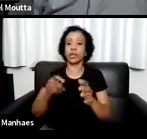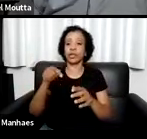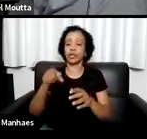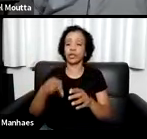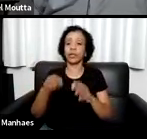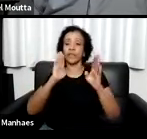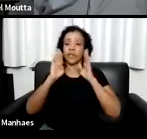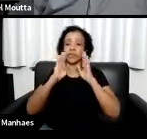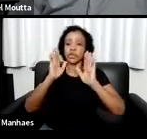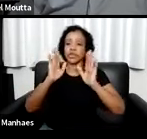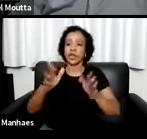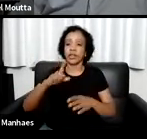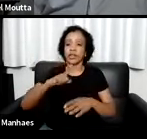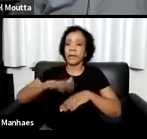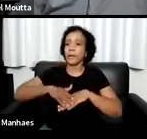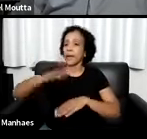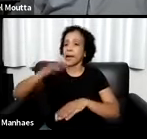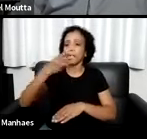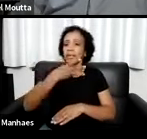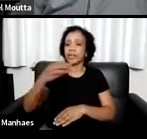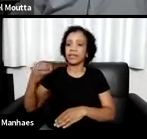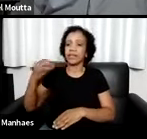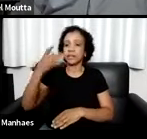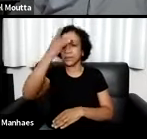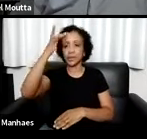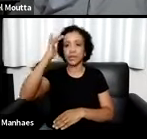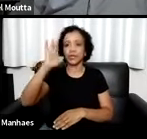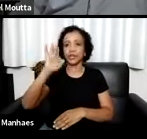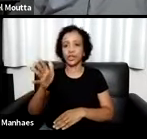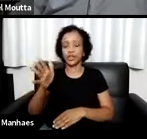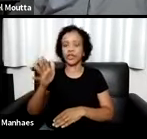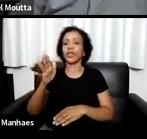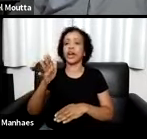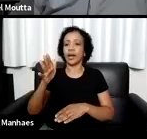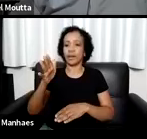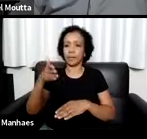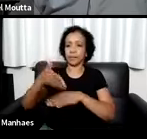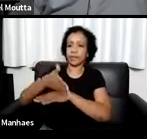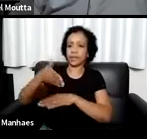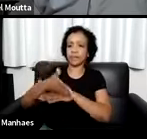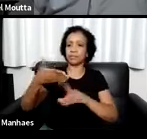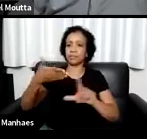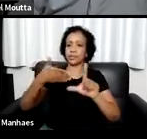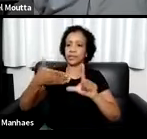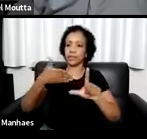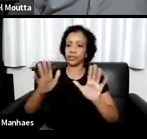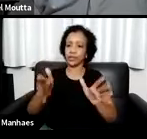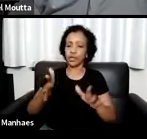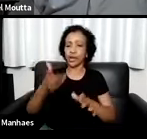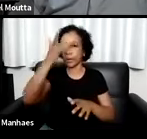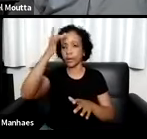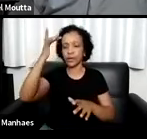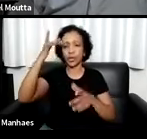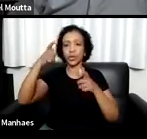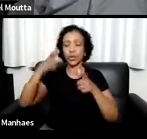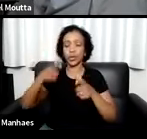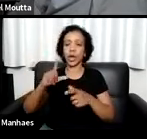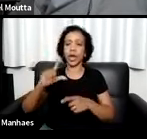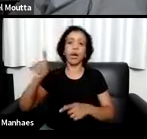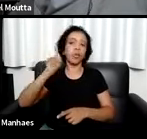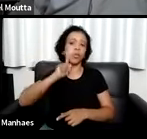Nacionais, nós já temos mais de 300 pessoas acessando, já temos mais de 300 pessoas conosco. Gente lá de Boston, nos Estados